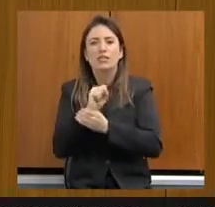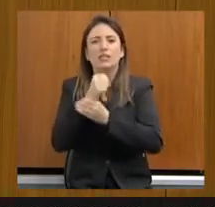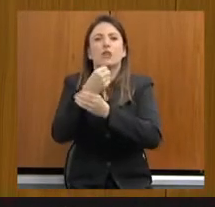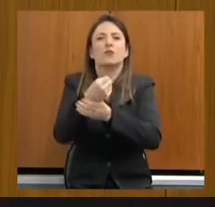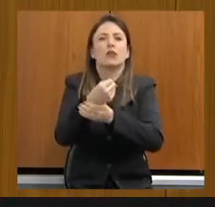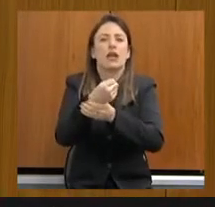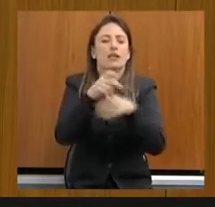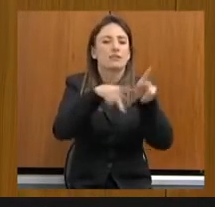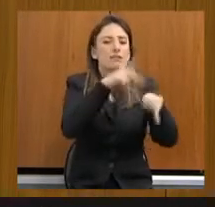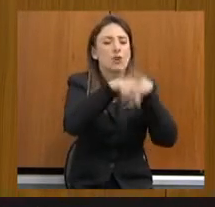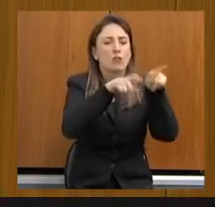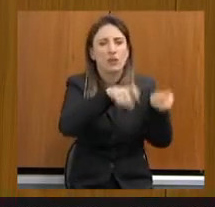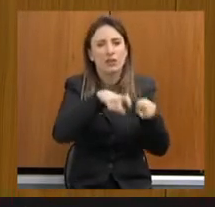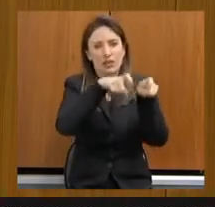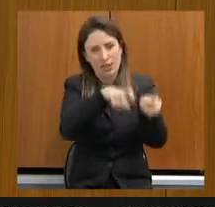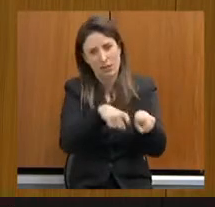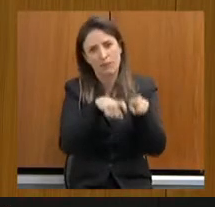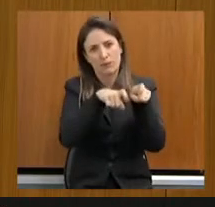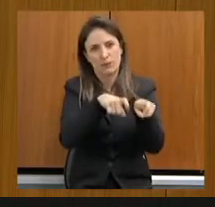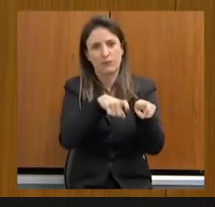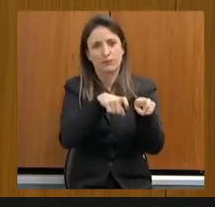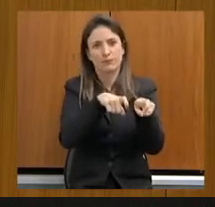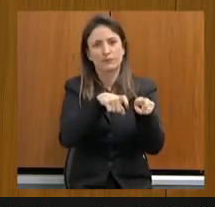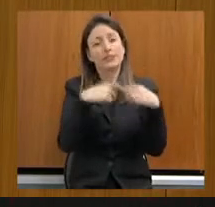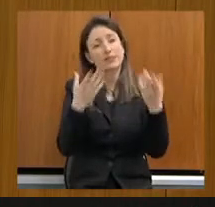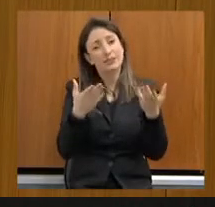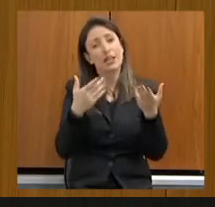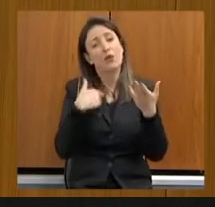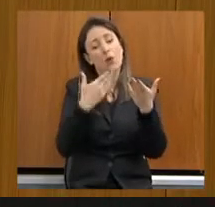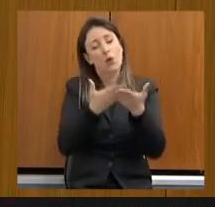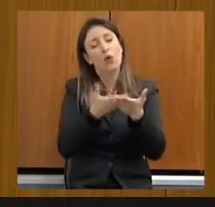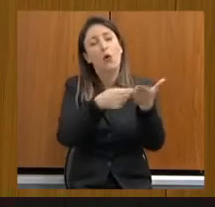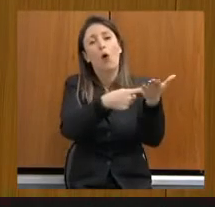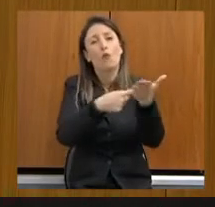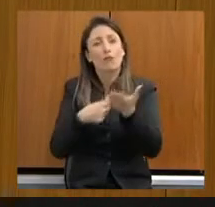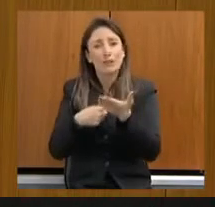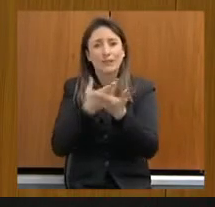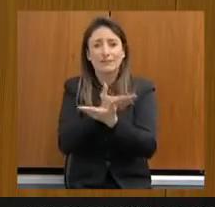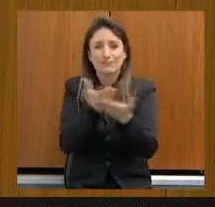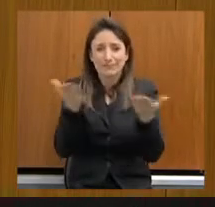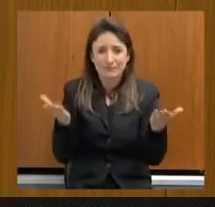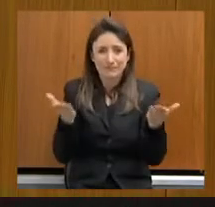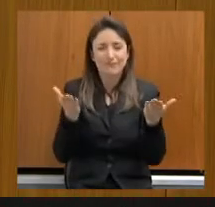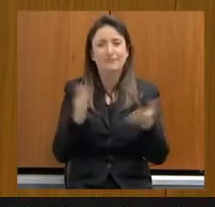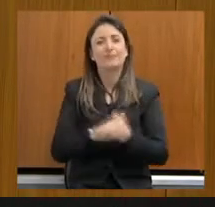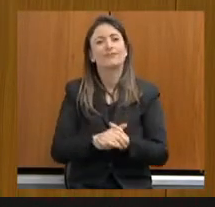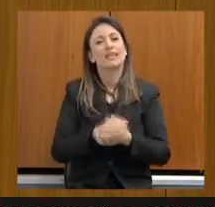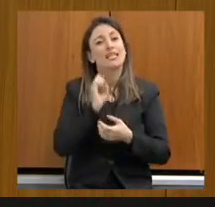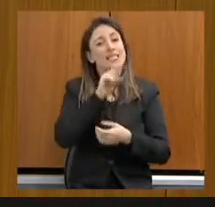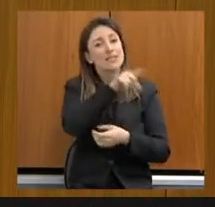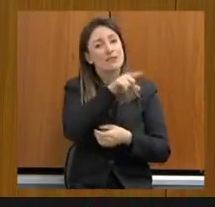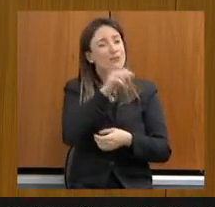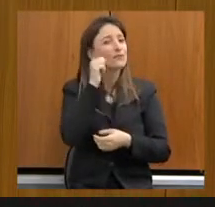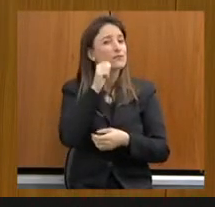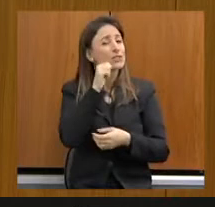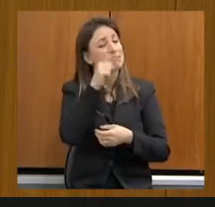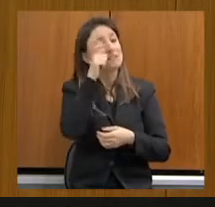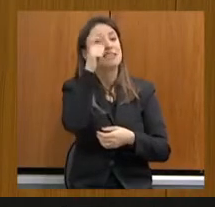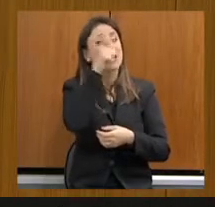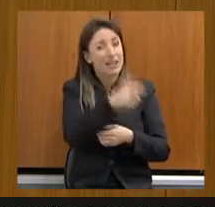Campo que fica já o convite formulado para casa a senhora